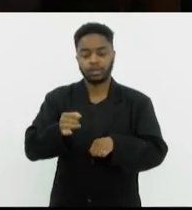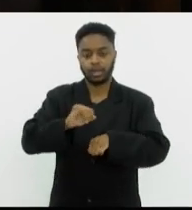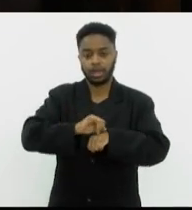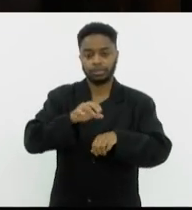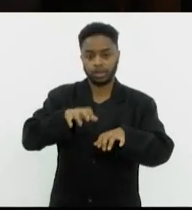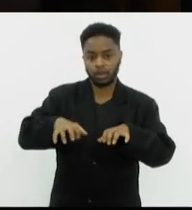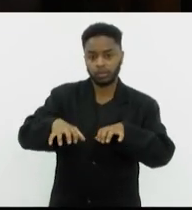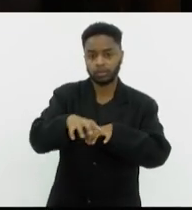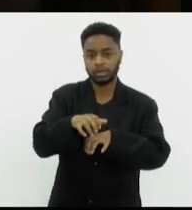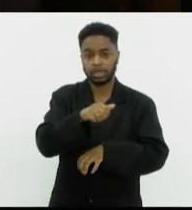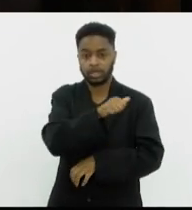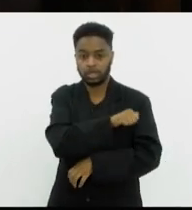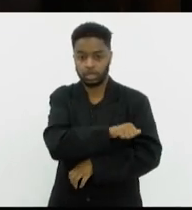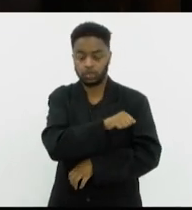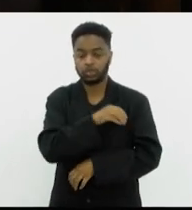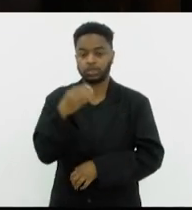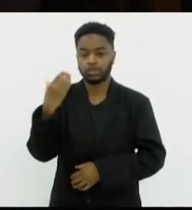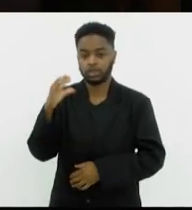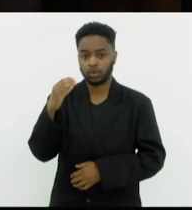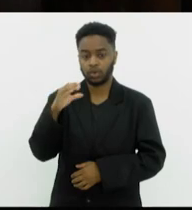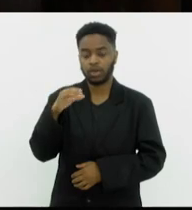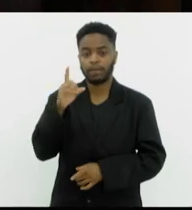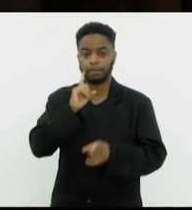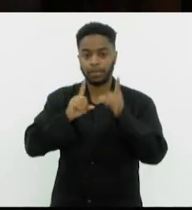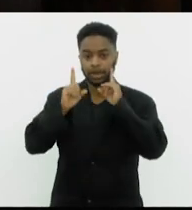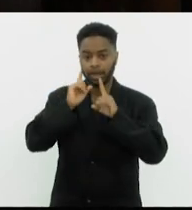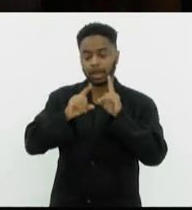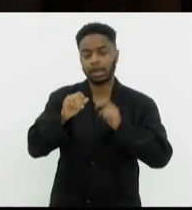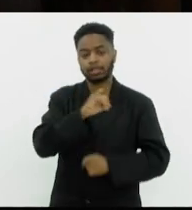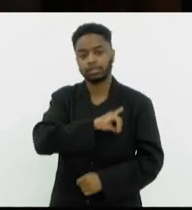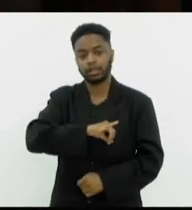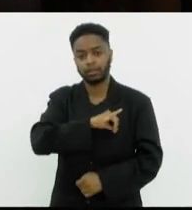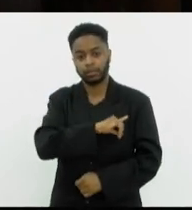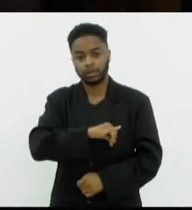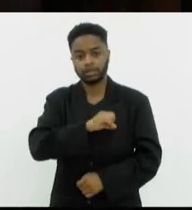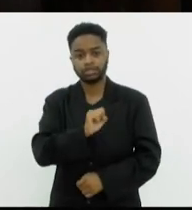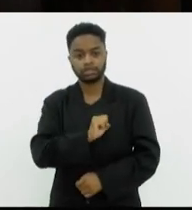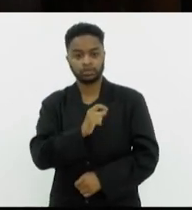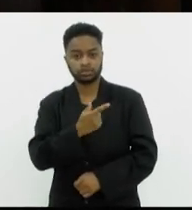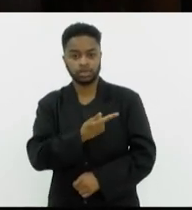Maricá, Itaboraí, São Gonçalo e a Ilha de Paquetá,